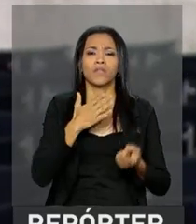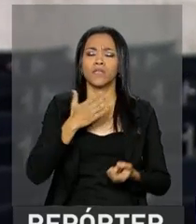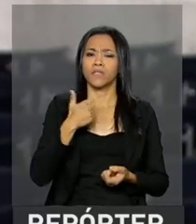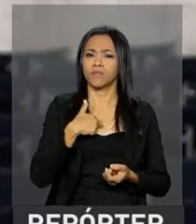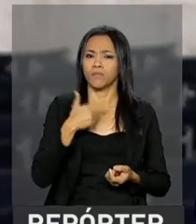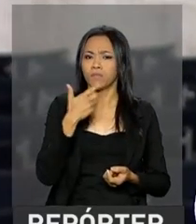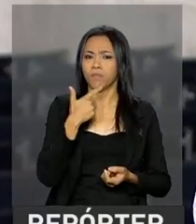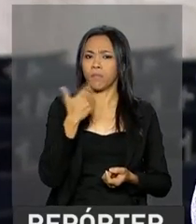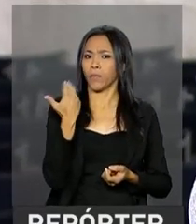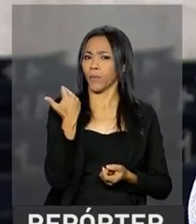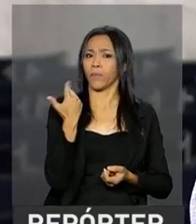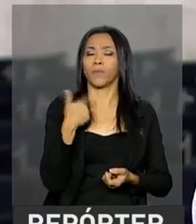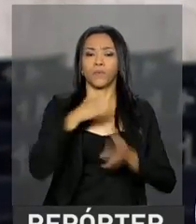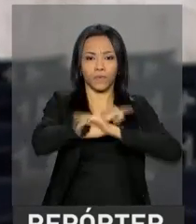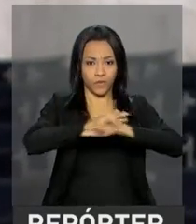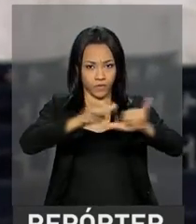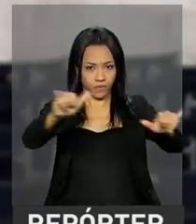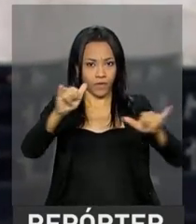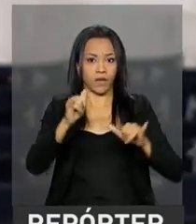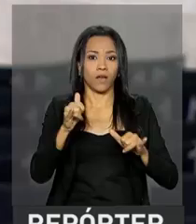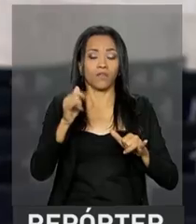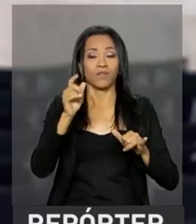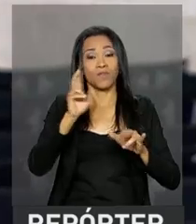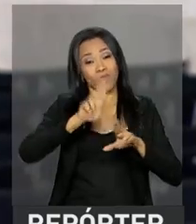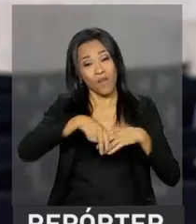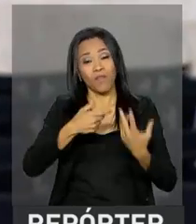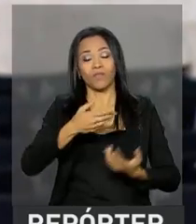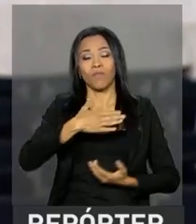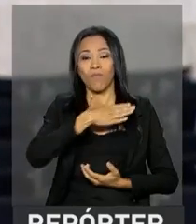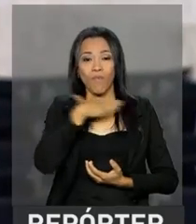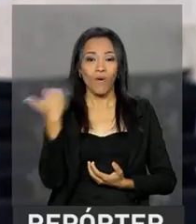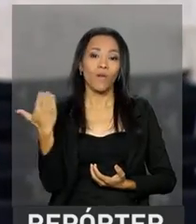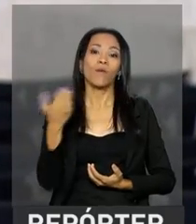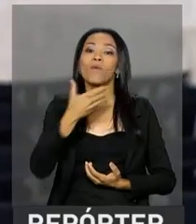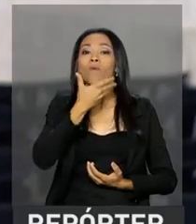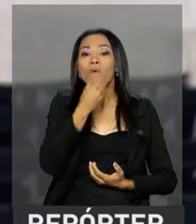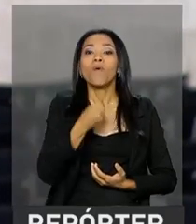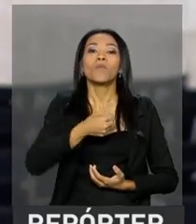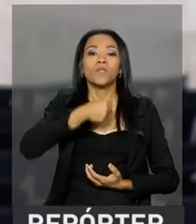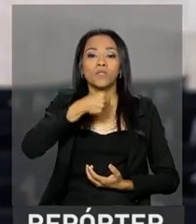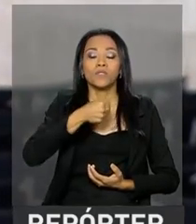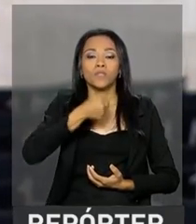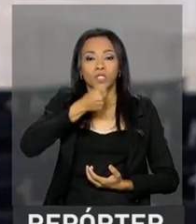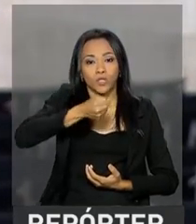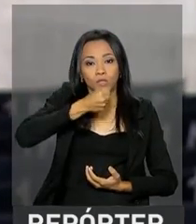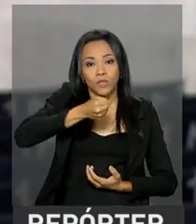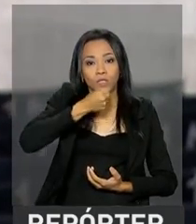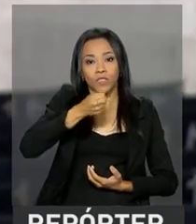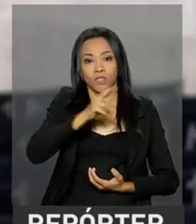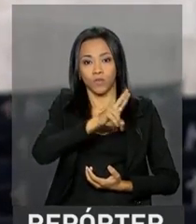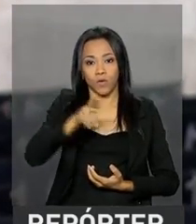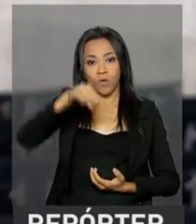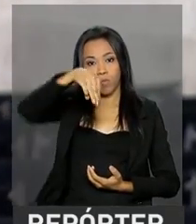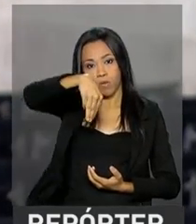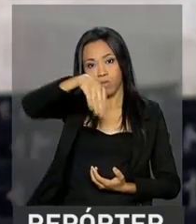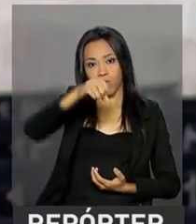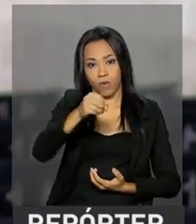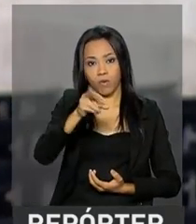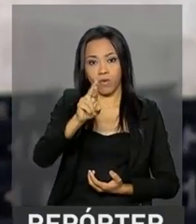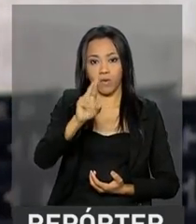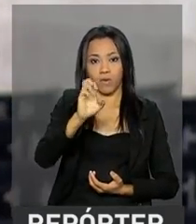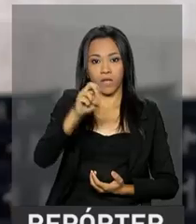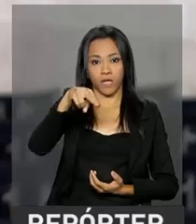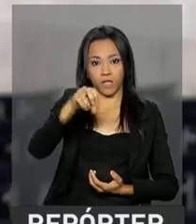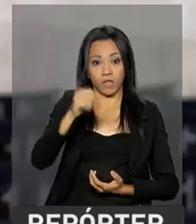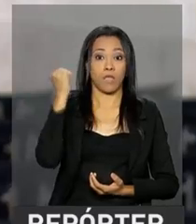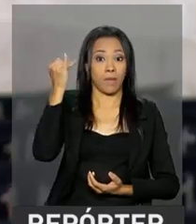divulgou nota pela morte do jornalista jorge bastos moreno ocorrida na madrugada de hoje na